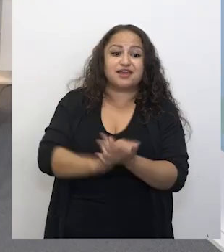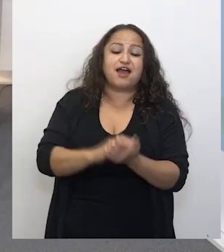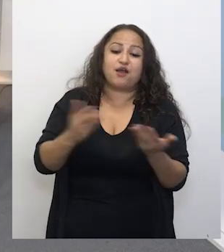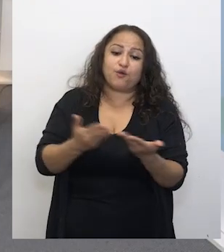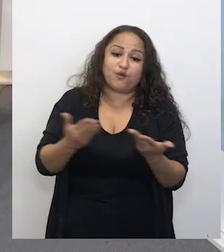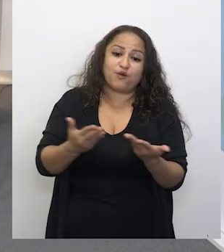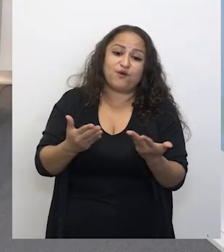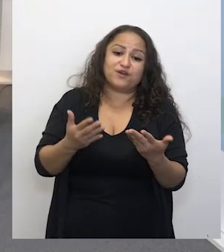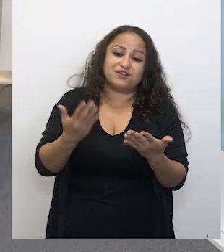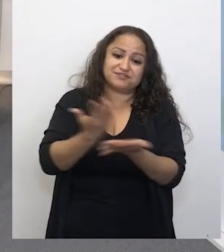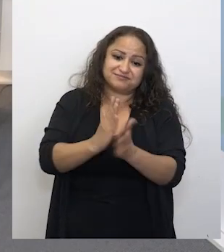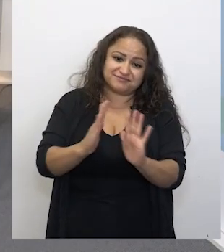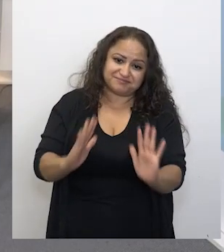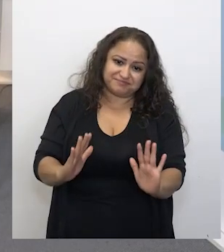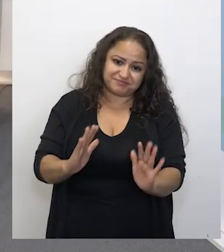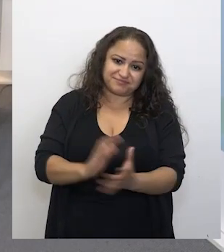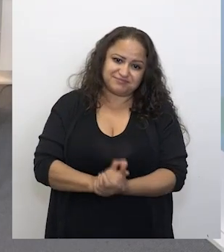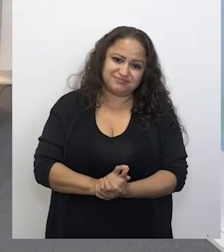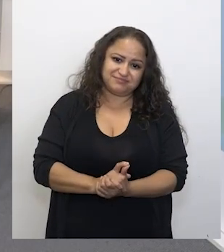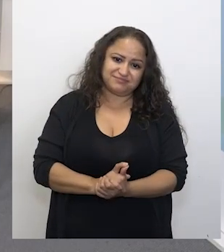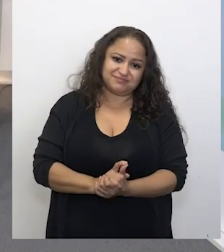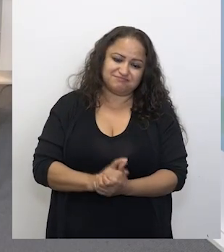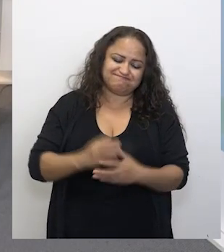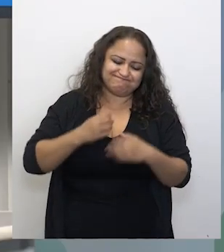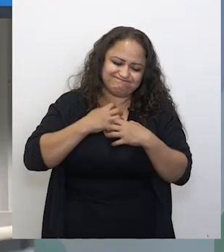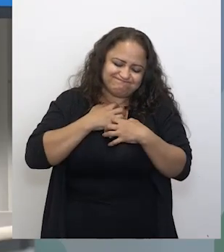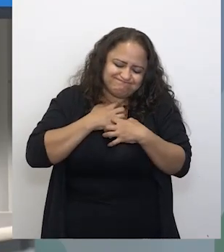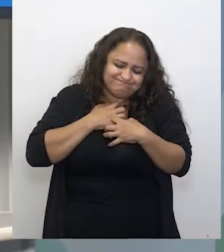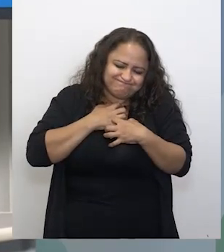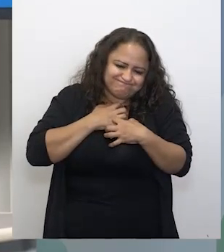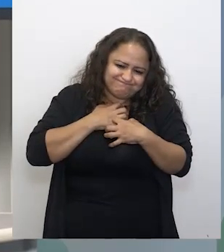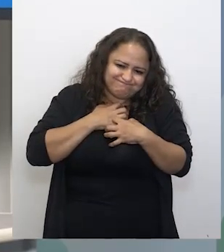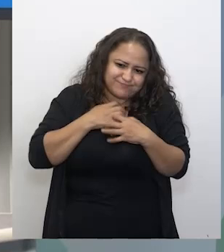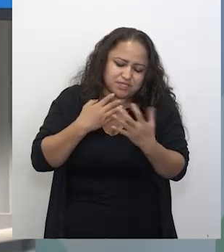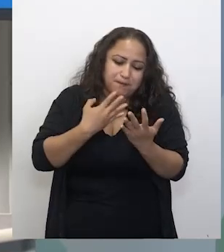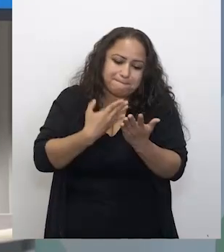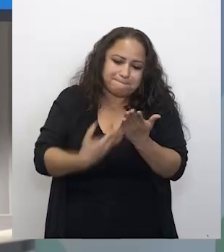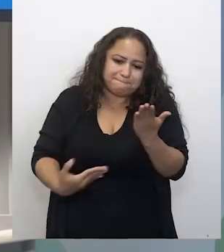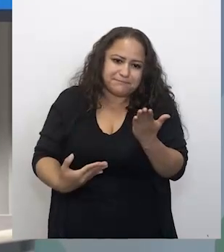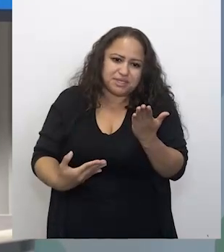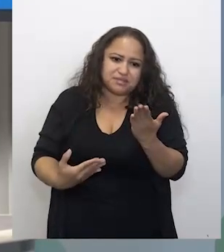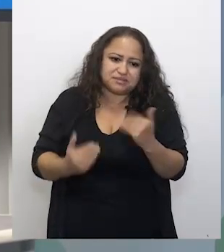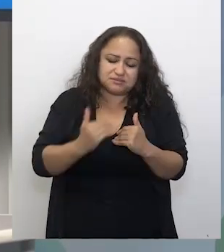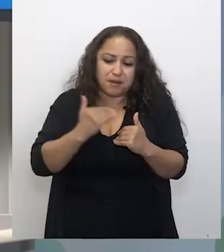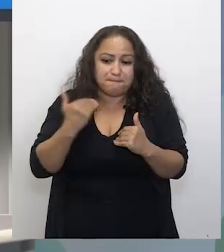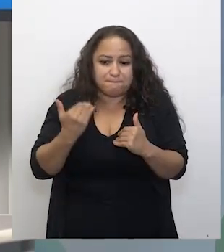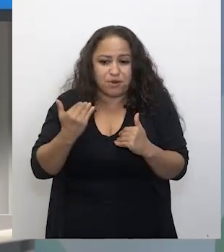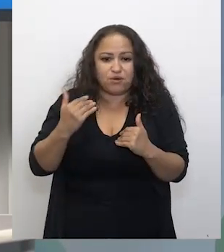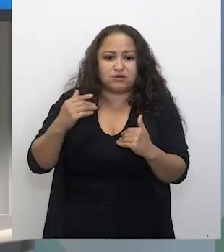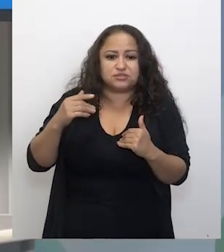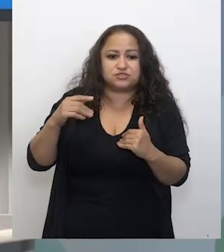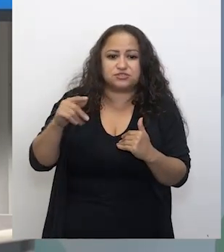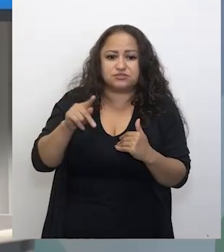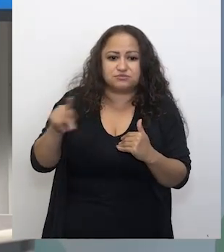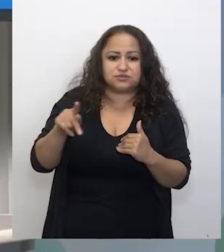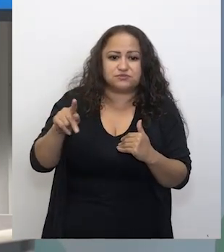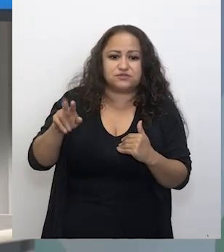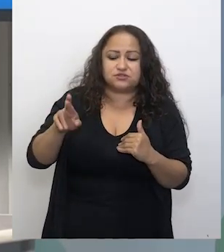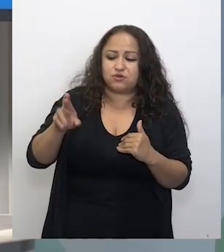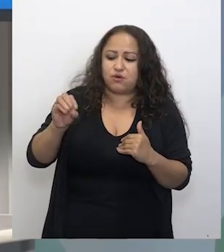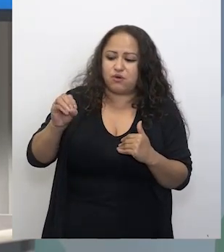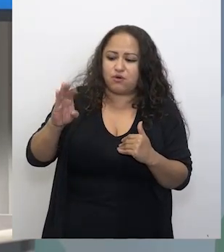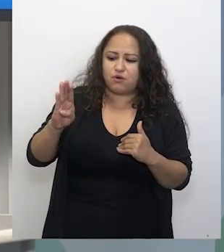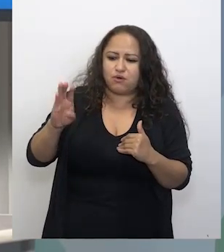Finalizamos, né? Eu também fiquei muito sentido por essa outra perda enorme, né? Uhum. Para